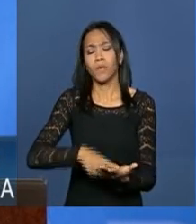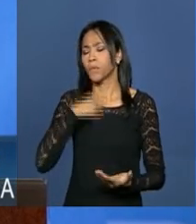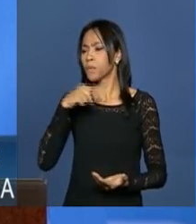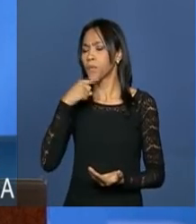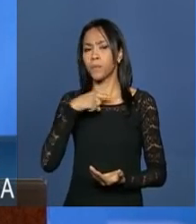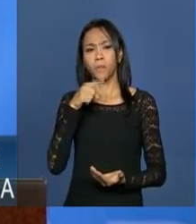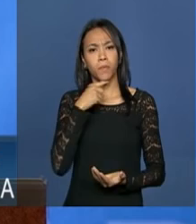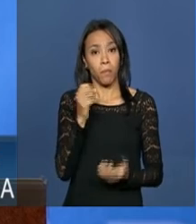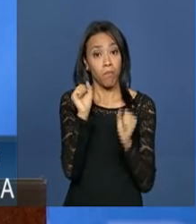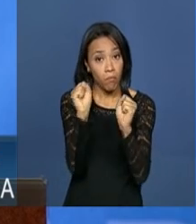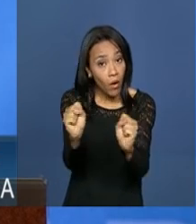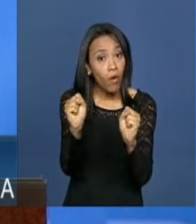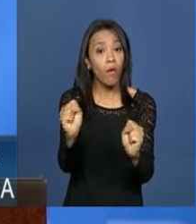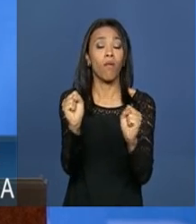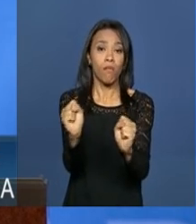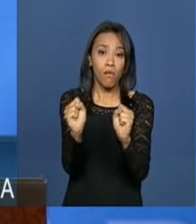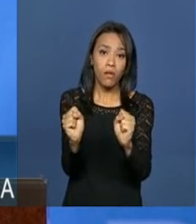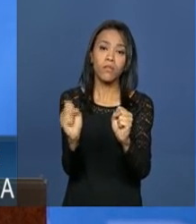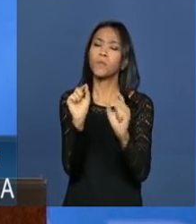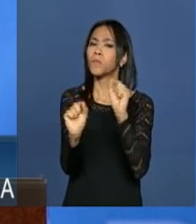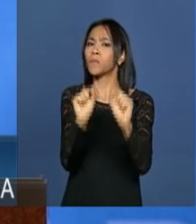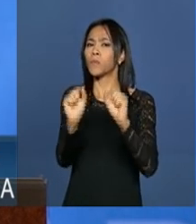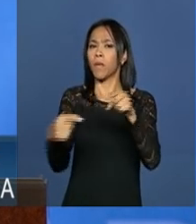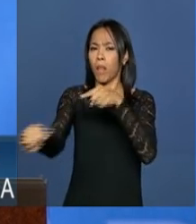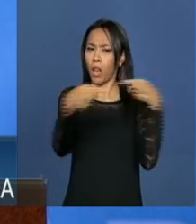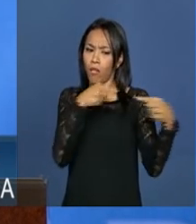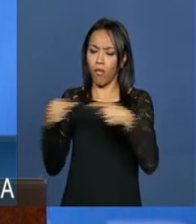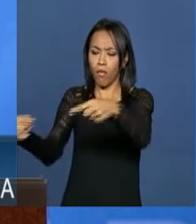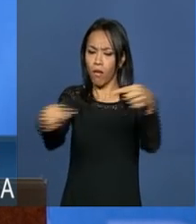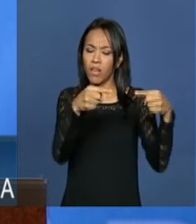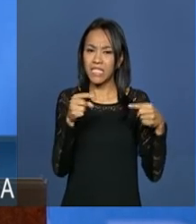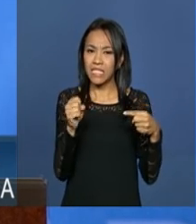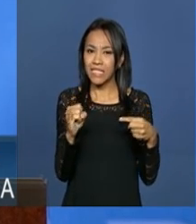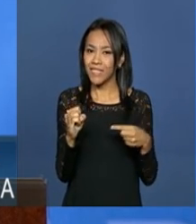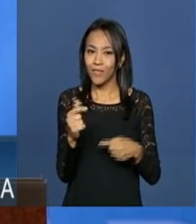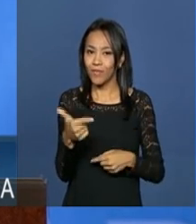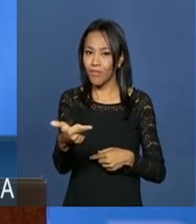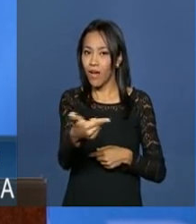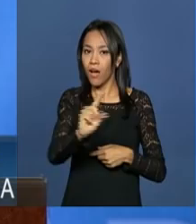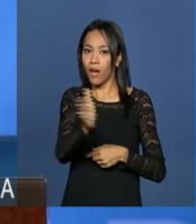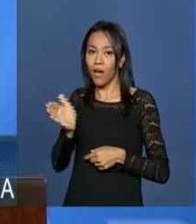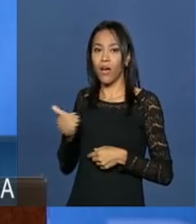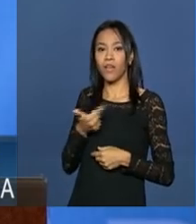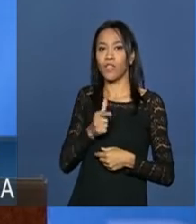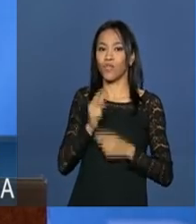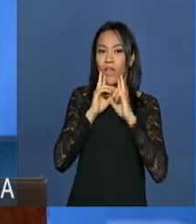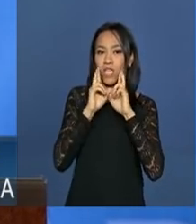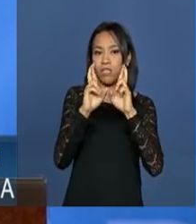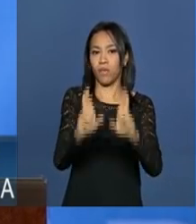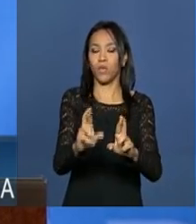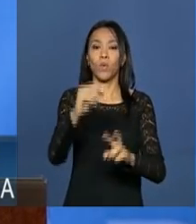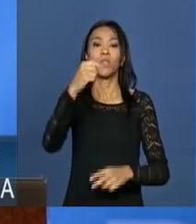mesmo pode ser sequer discutido se não se respeitar os mais de